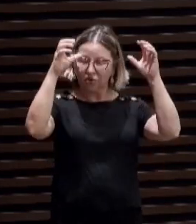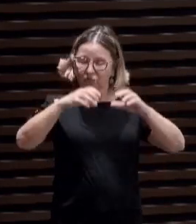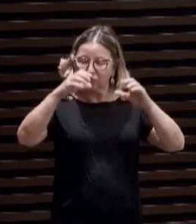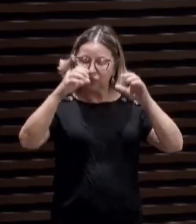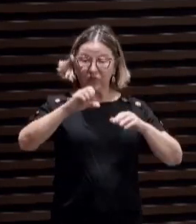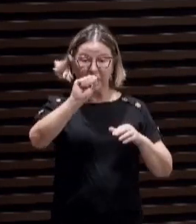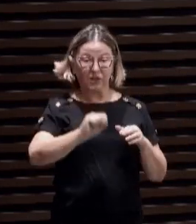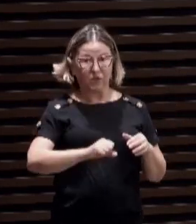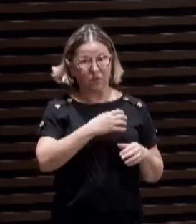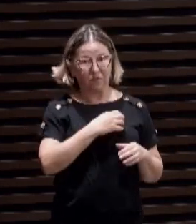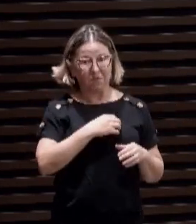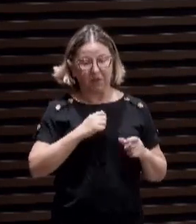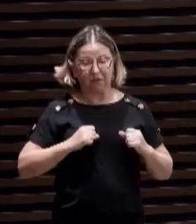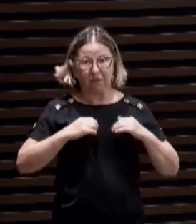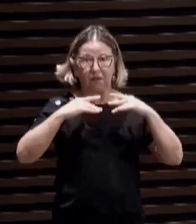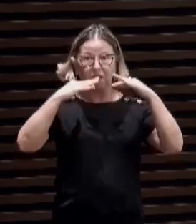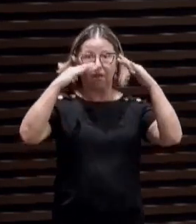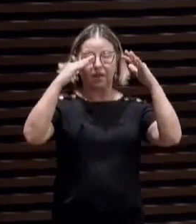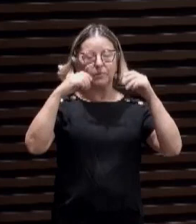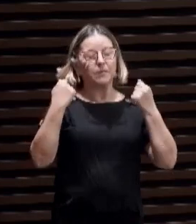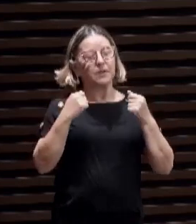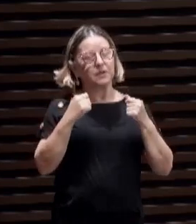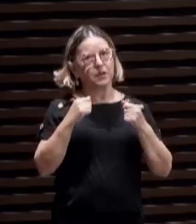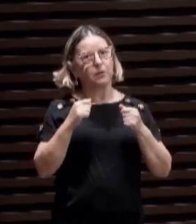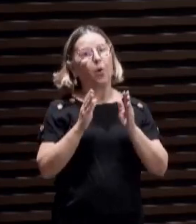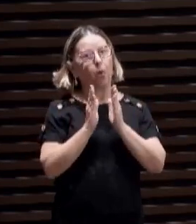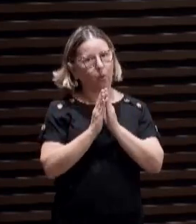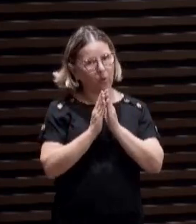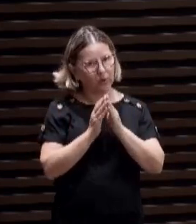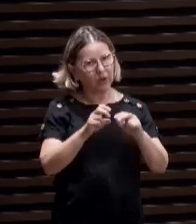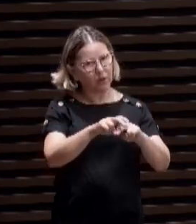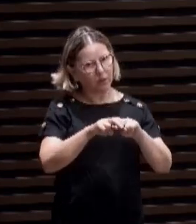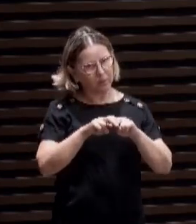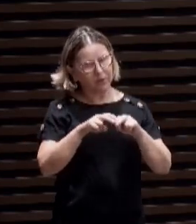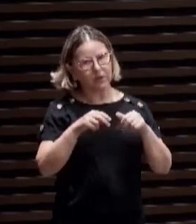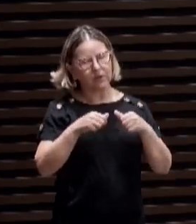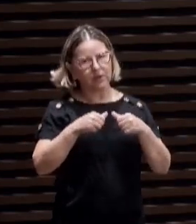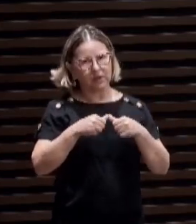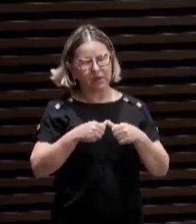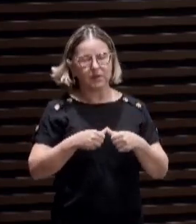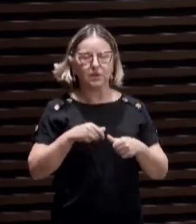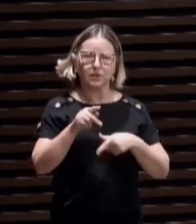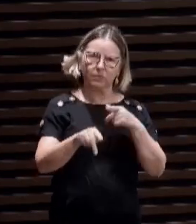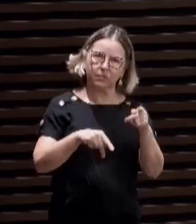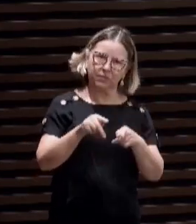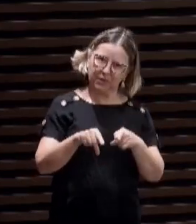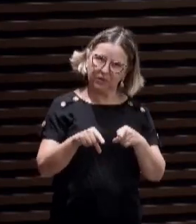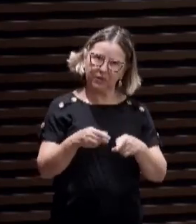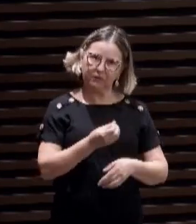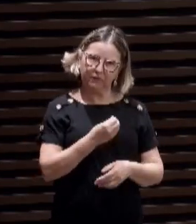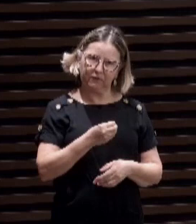pessoas. Então nós não podemos colocar a cabeça num buraco e nos alienarmos do que está acontecendo no mundo.